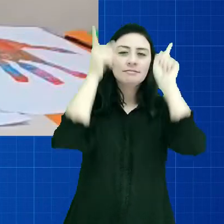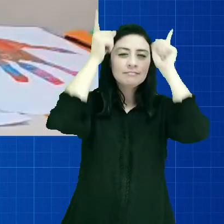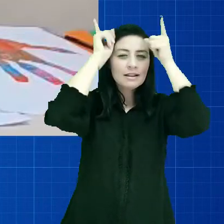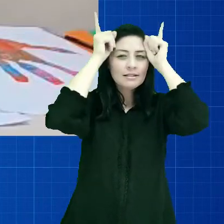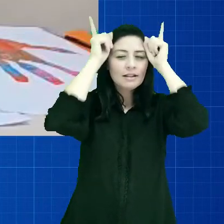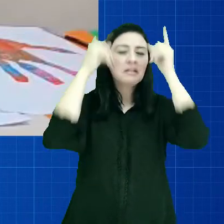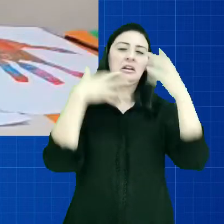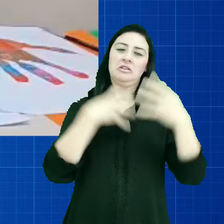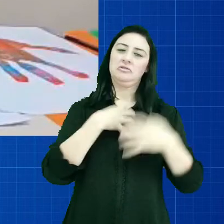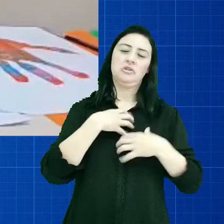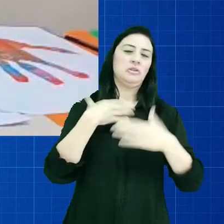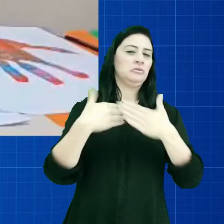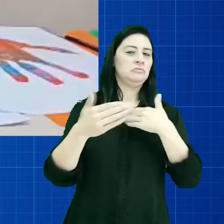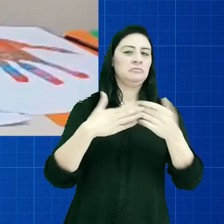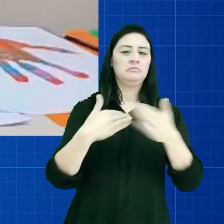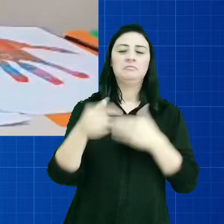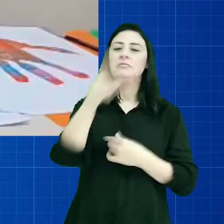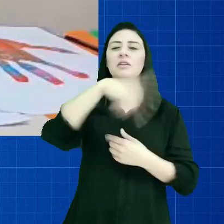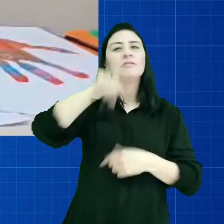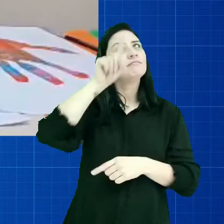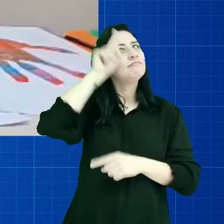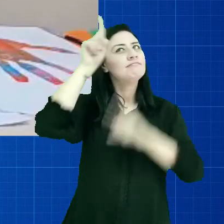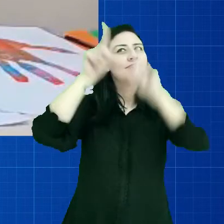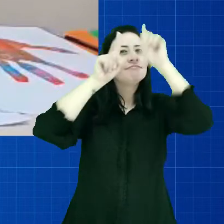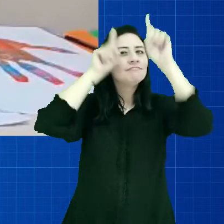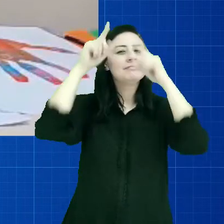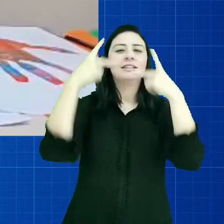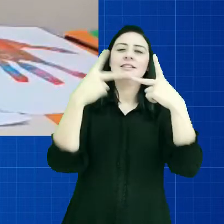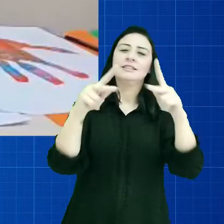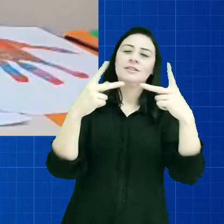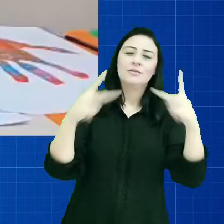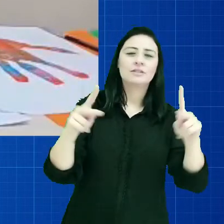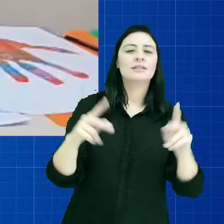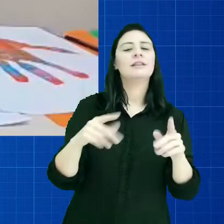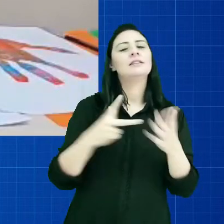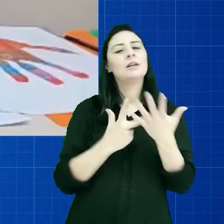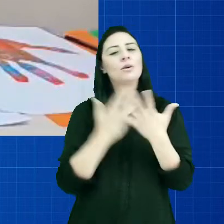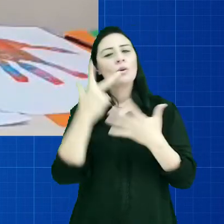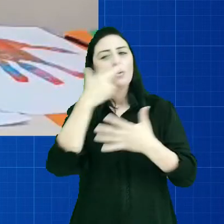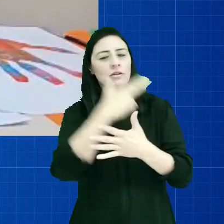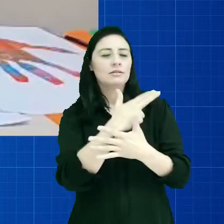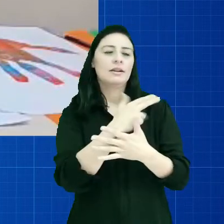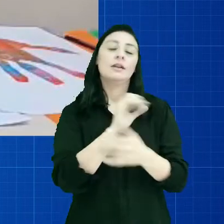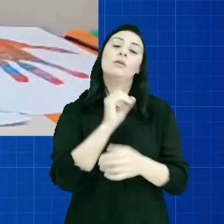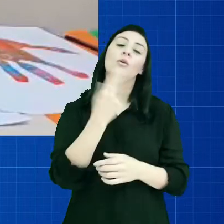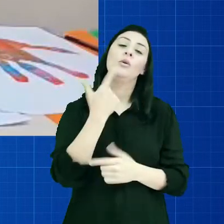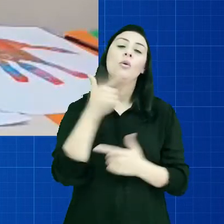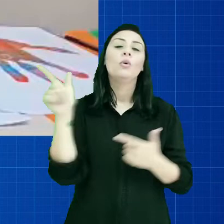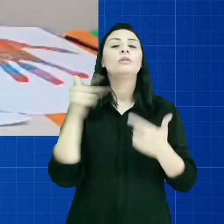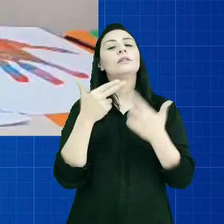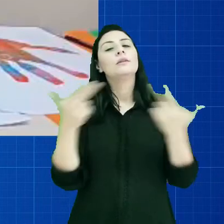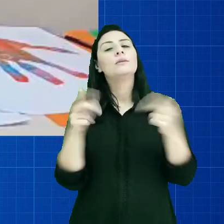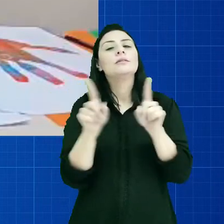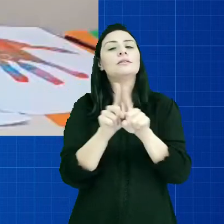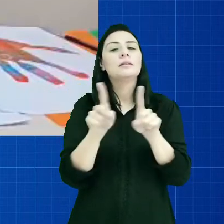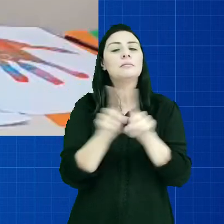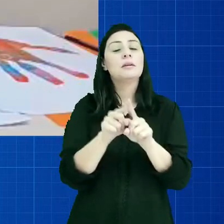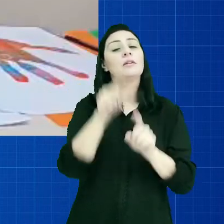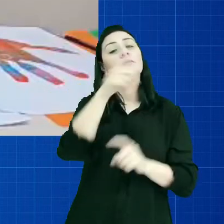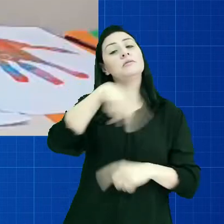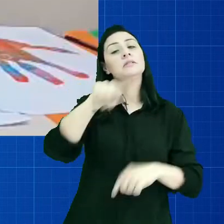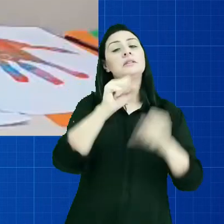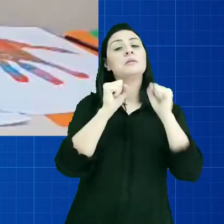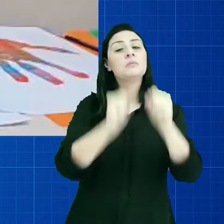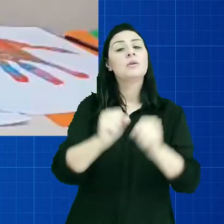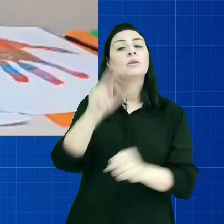do jeito que eu quiser, tal. Vocês são bem criativos, cortar. Outra coisa, crianças, aqui